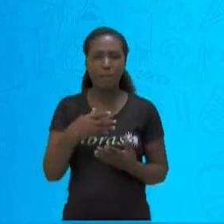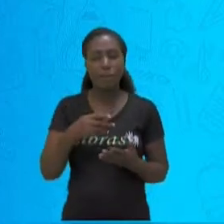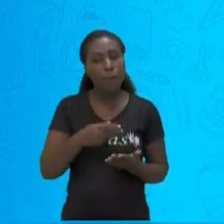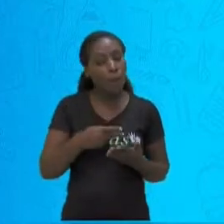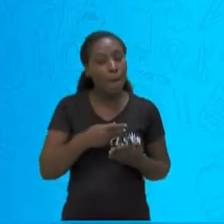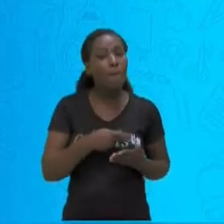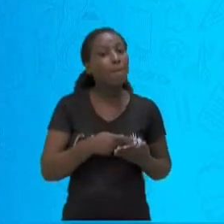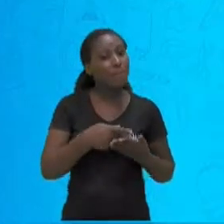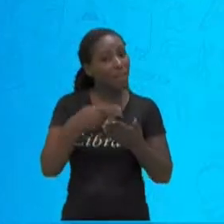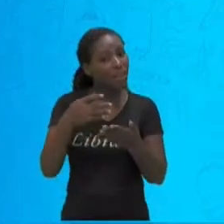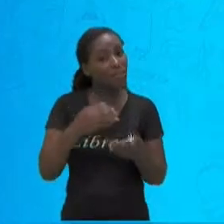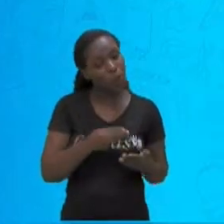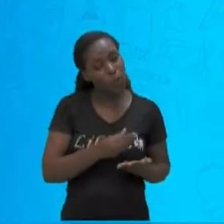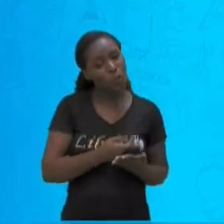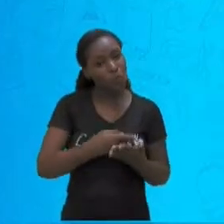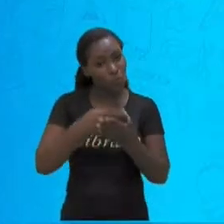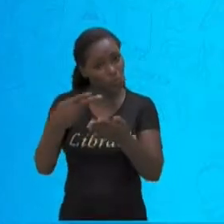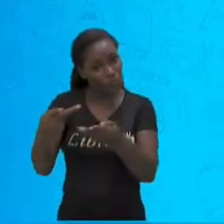de Valadares.